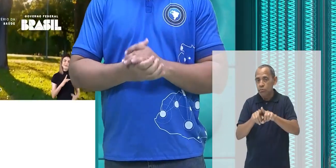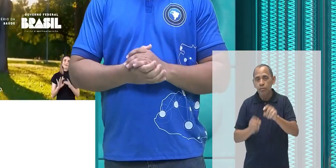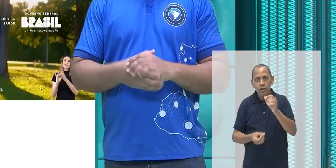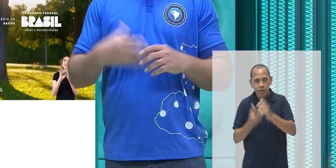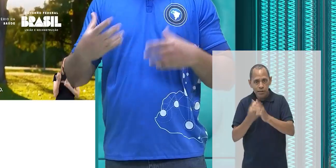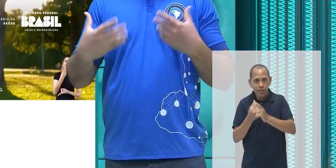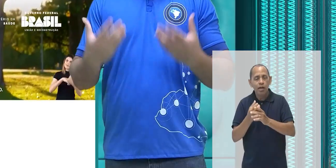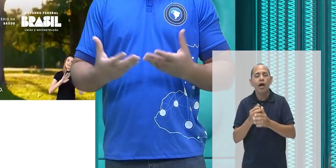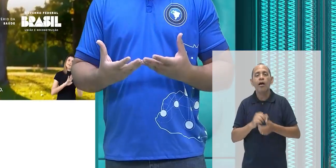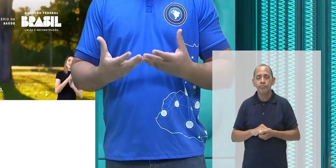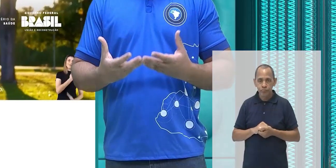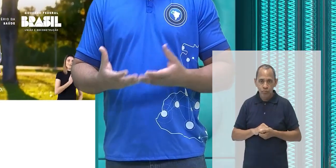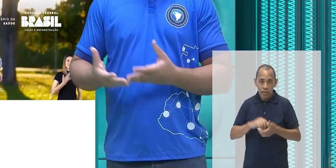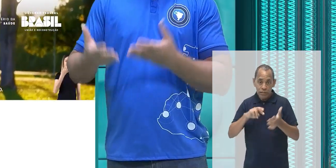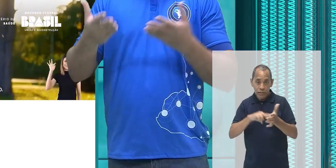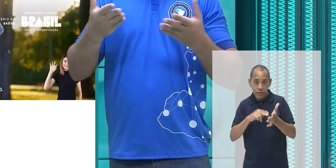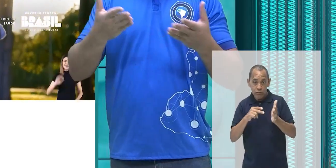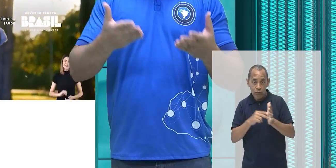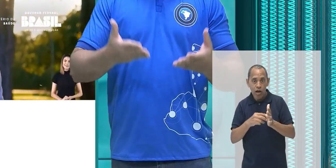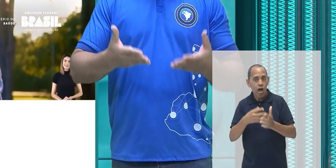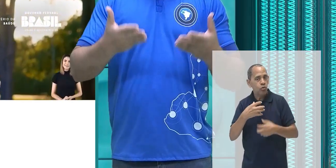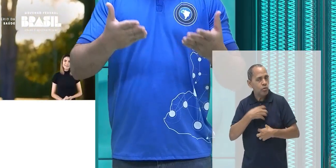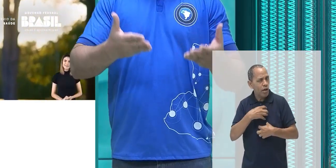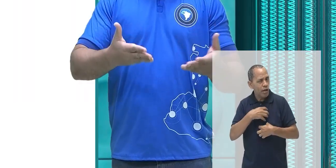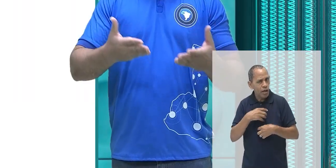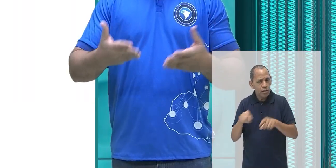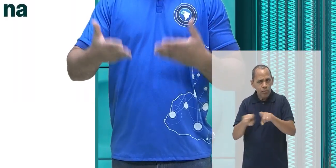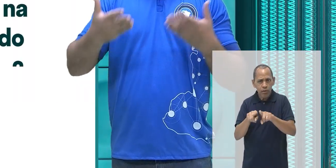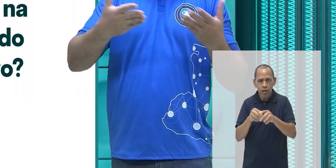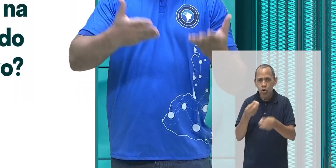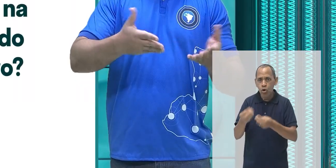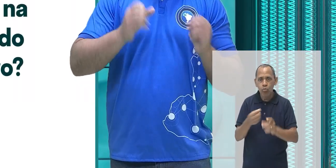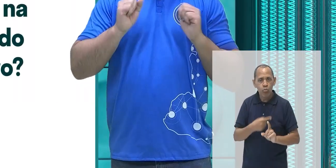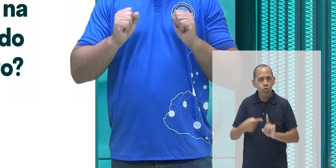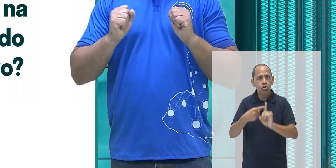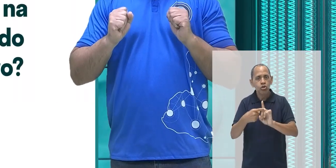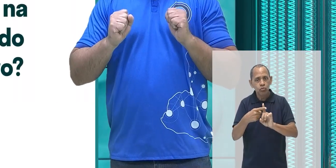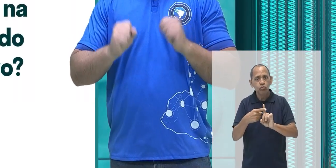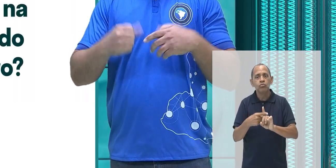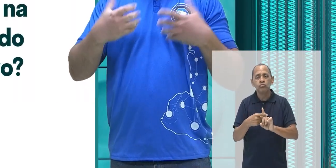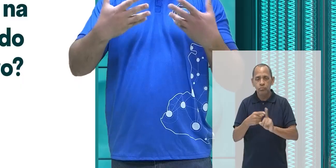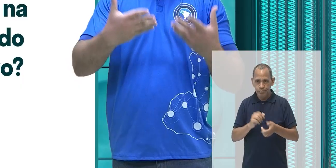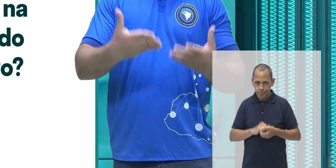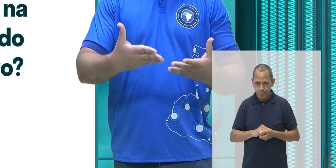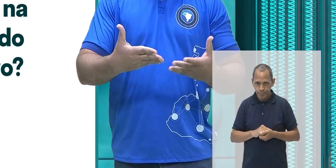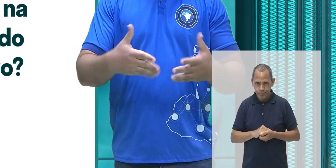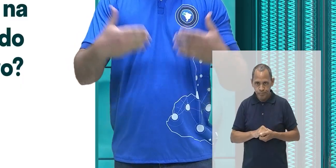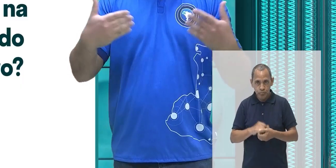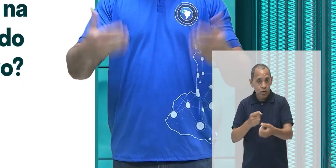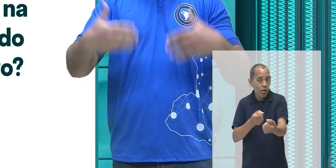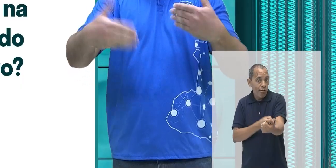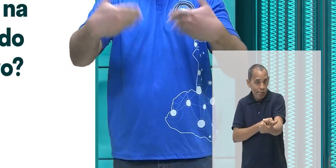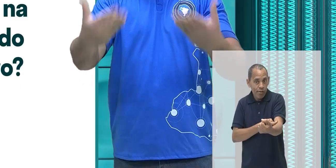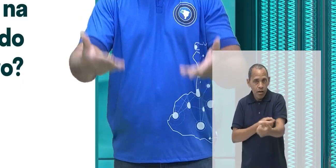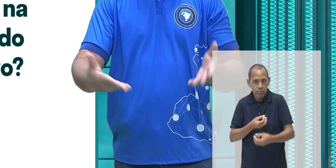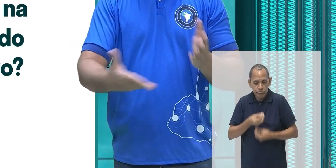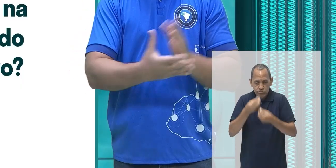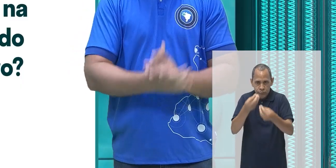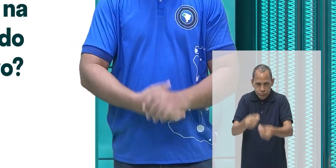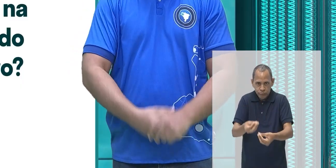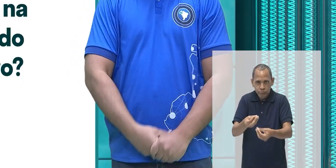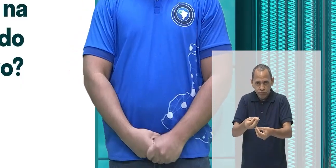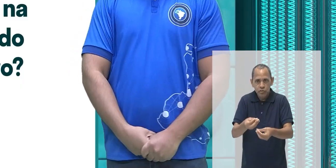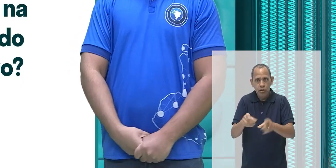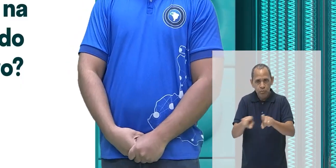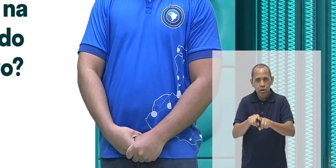efeito positivo, essa ideia positiva de que doar sangue é preciso, de que doar sangue pode salvar vidas e incentivar cada